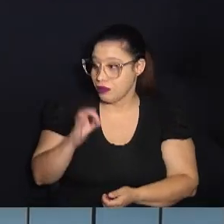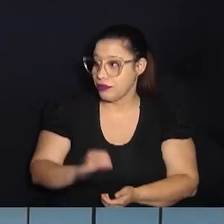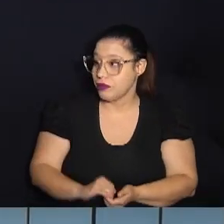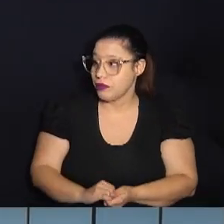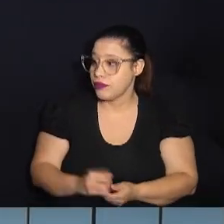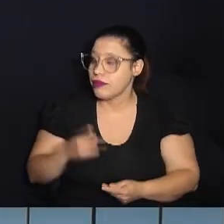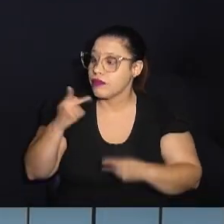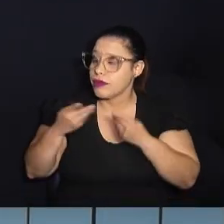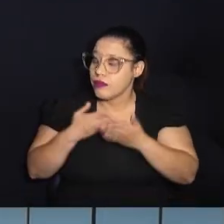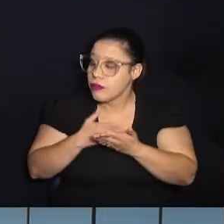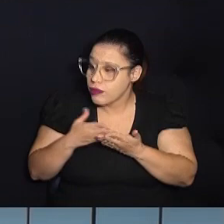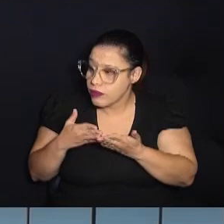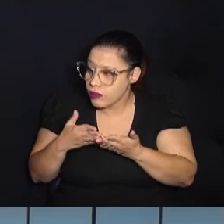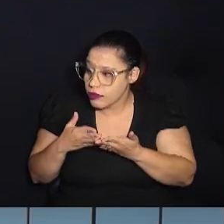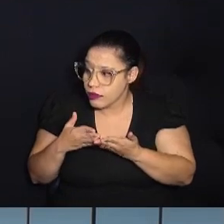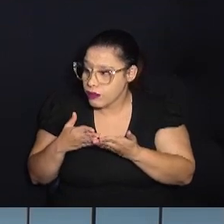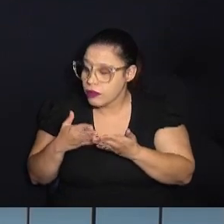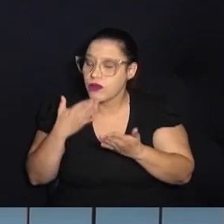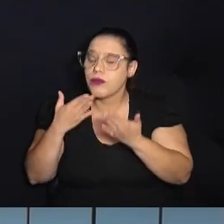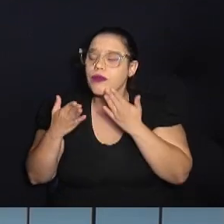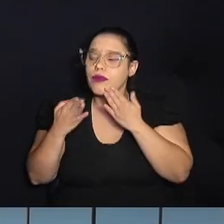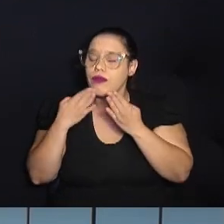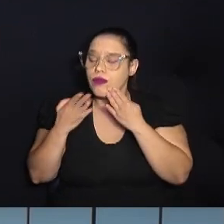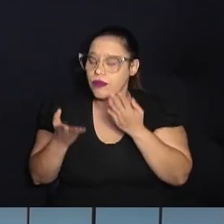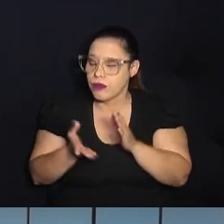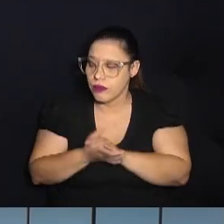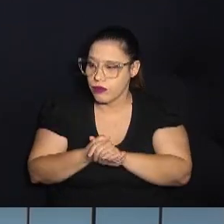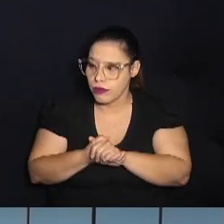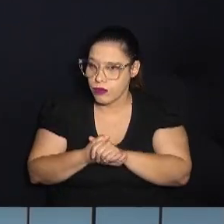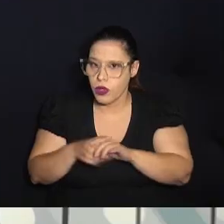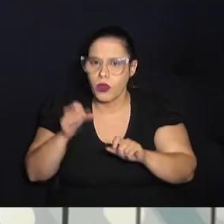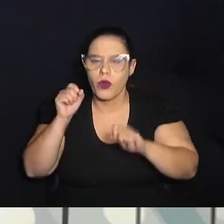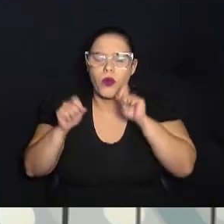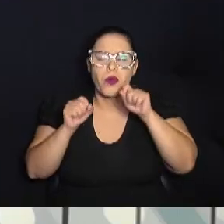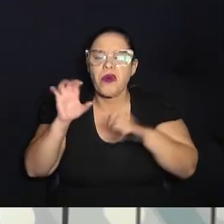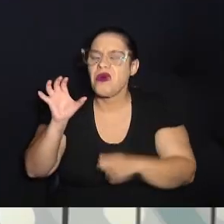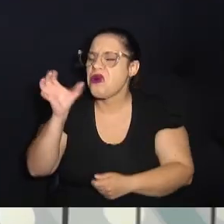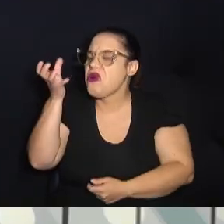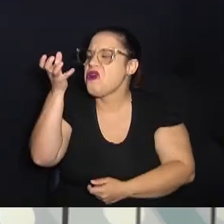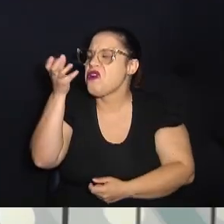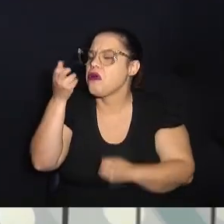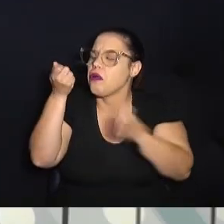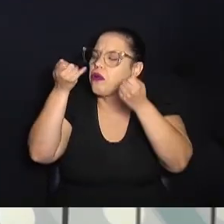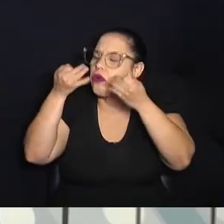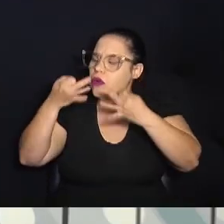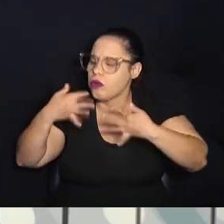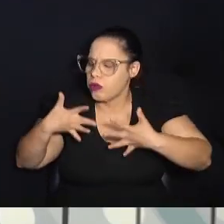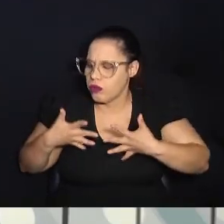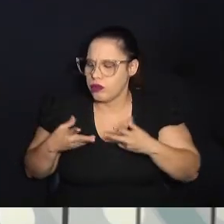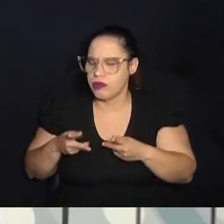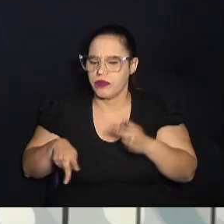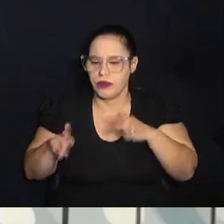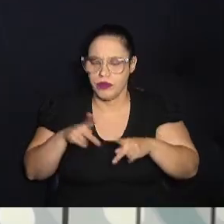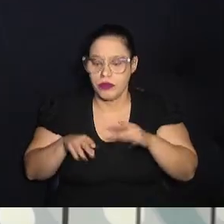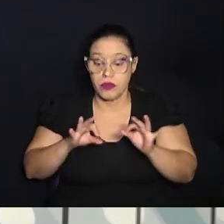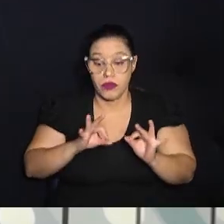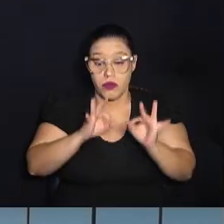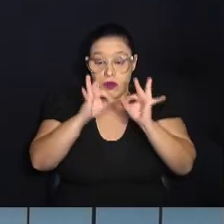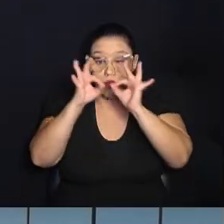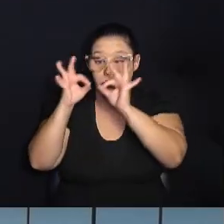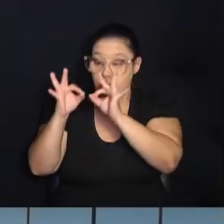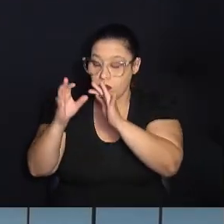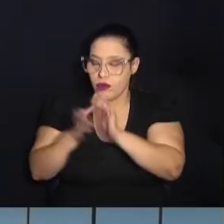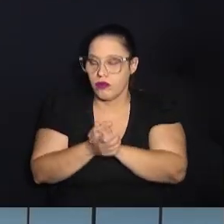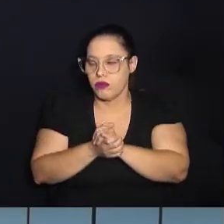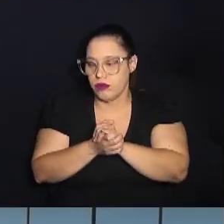certeza, Márcia. Para a gente começar aqui, né, nosso bate-papo, o que acontece, né? Vamos explicar para a população que está